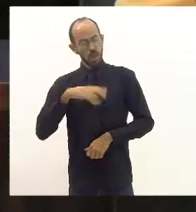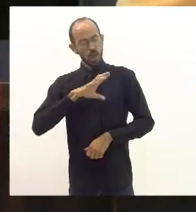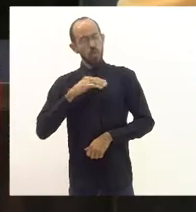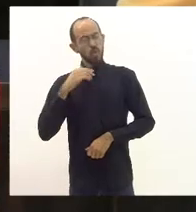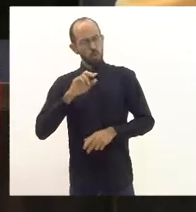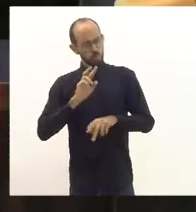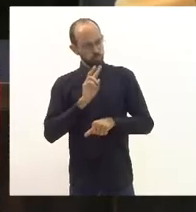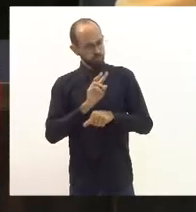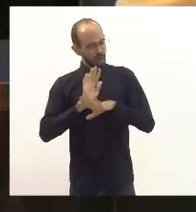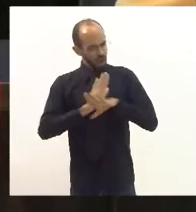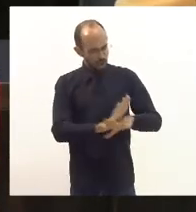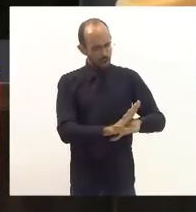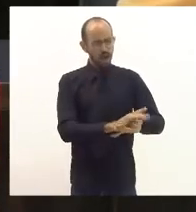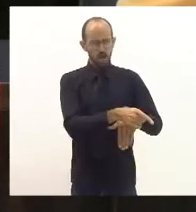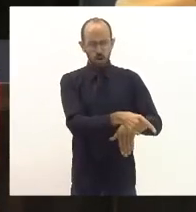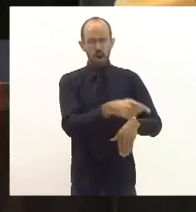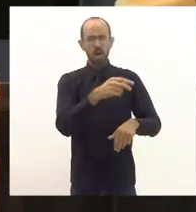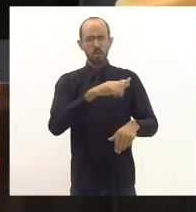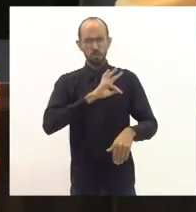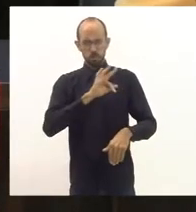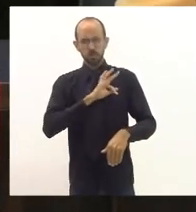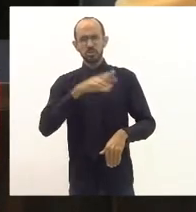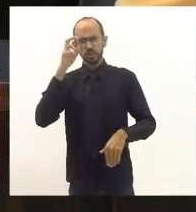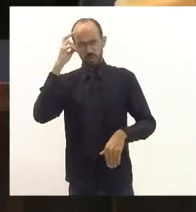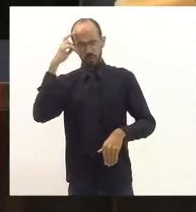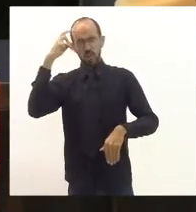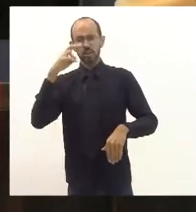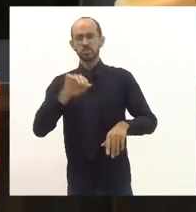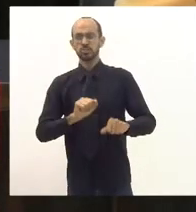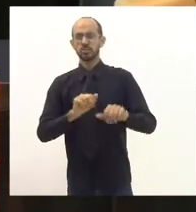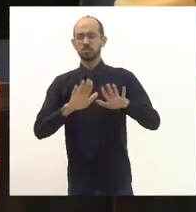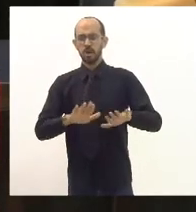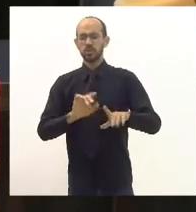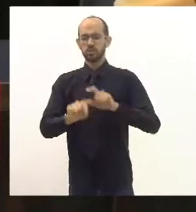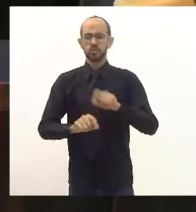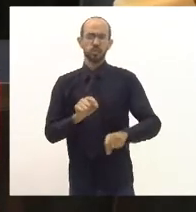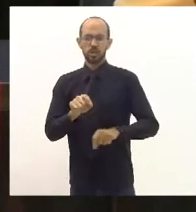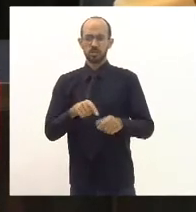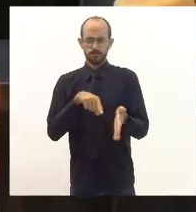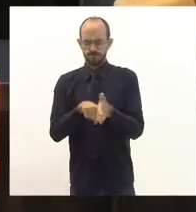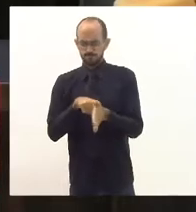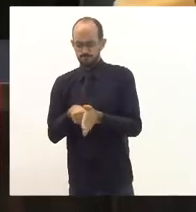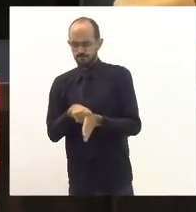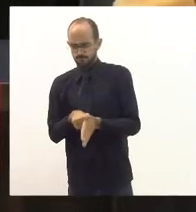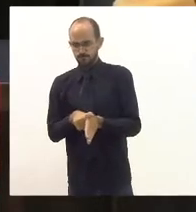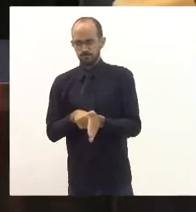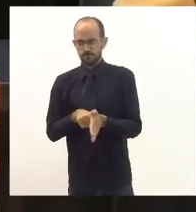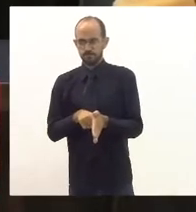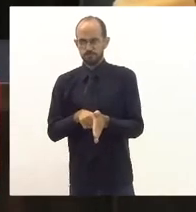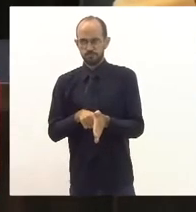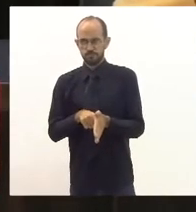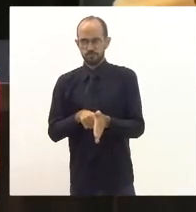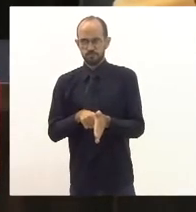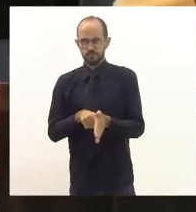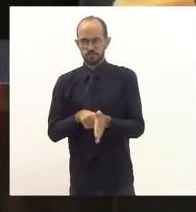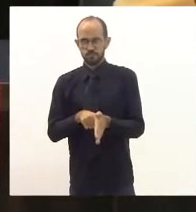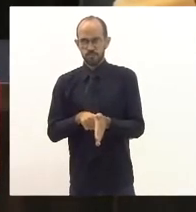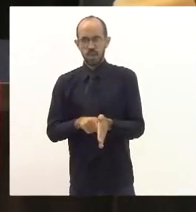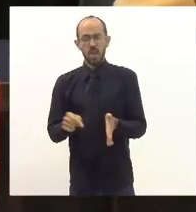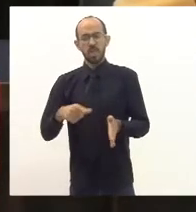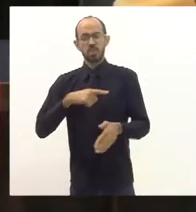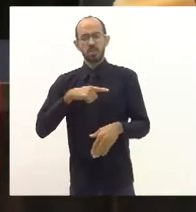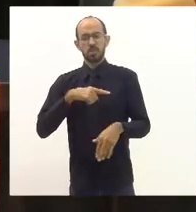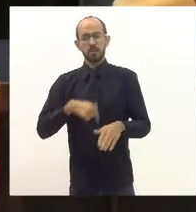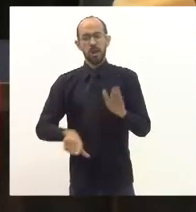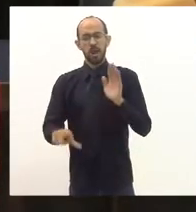inteligente, sou autor da lei de proteção de testemunha, lei de perícia, fiz com o Molon, depois foi derrubada, era até uma emenda